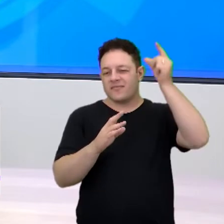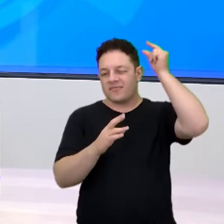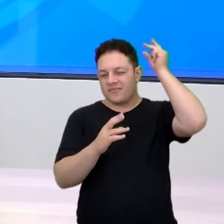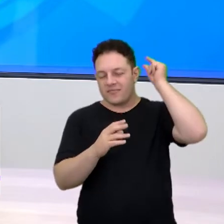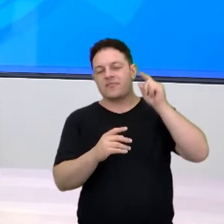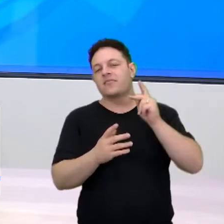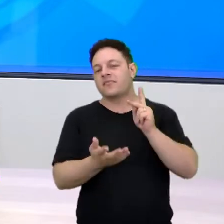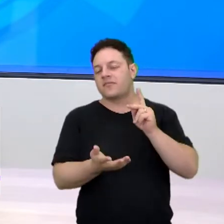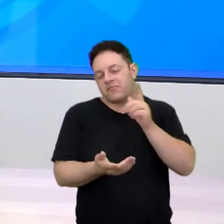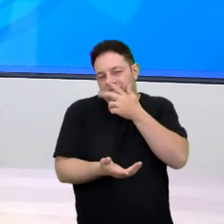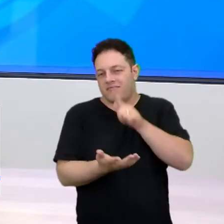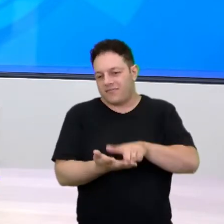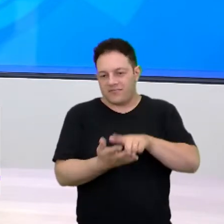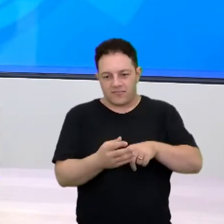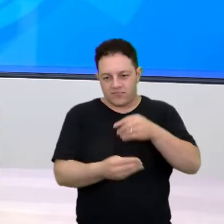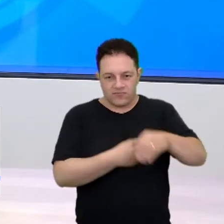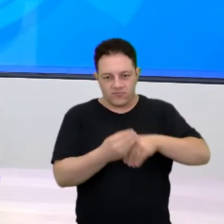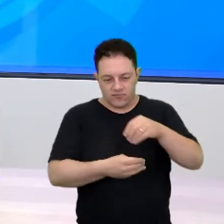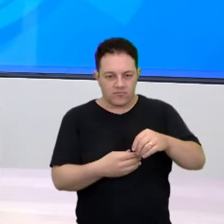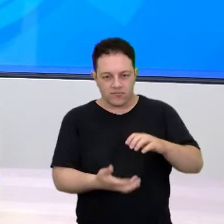rolo de papel, tinha lá